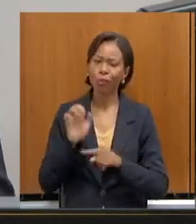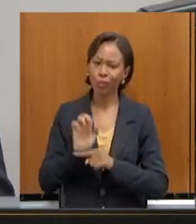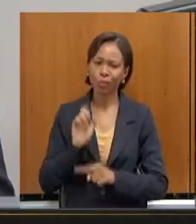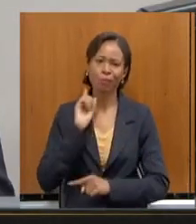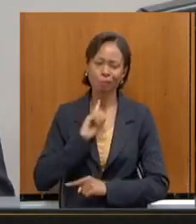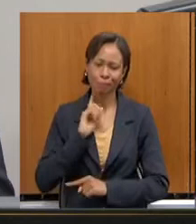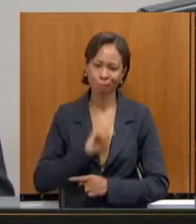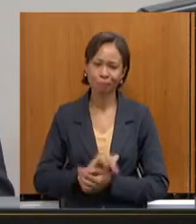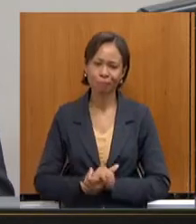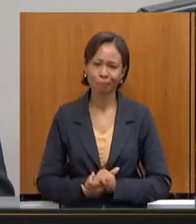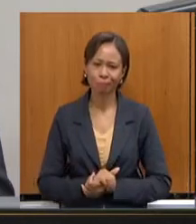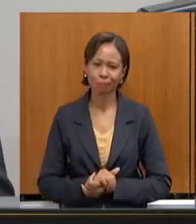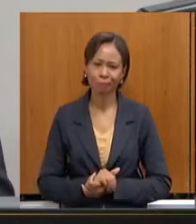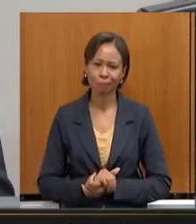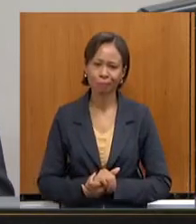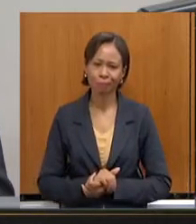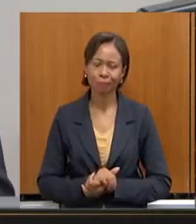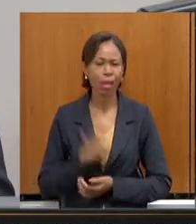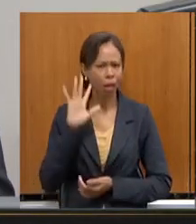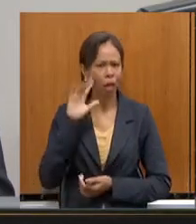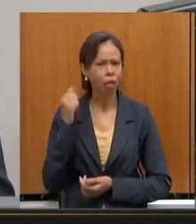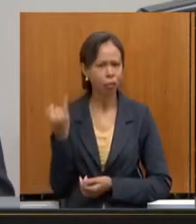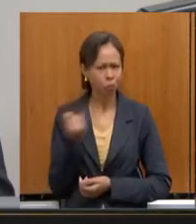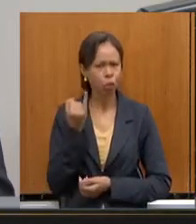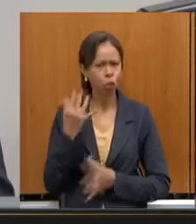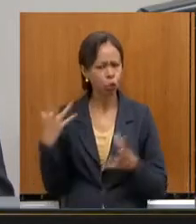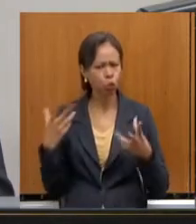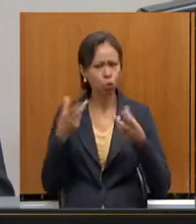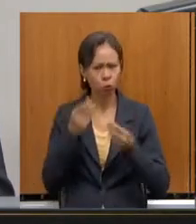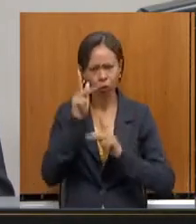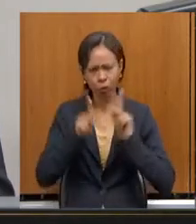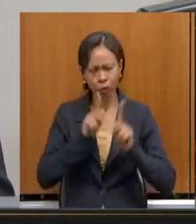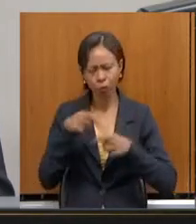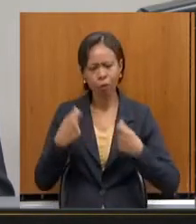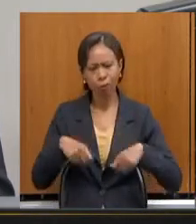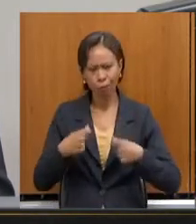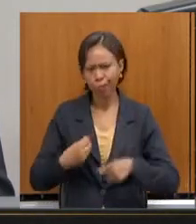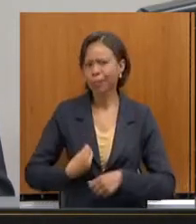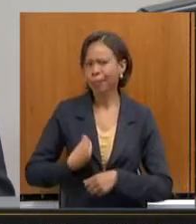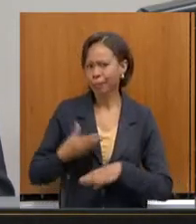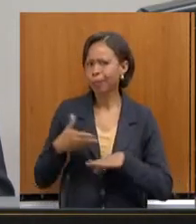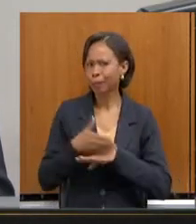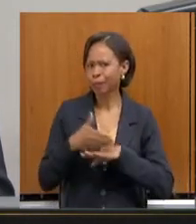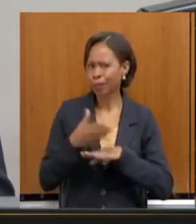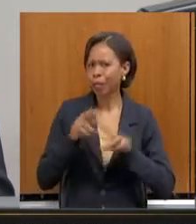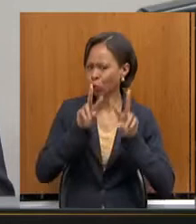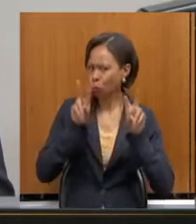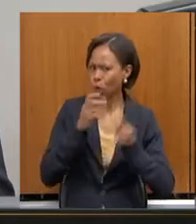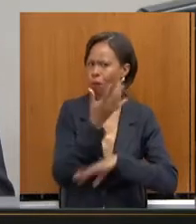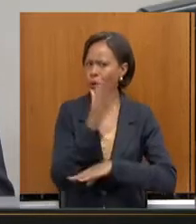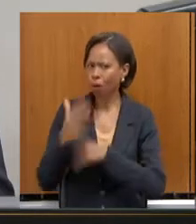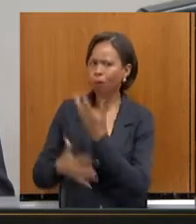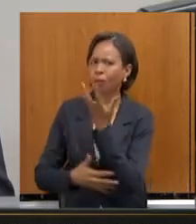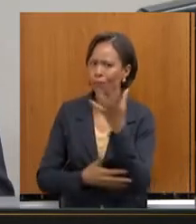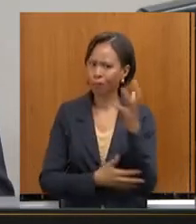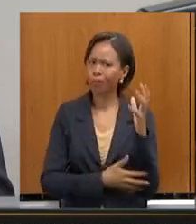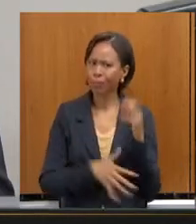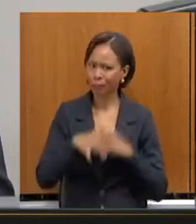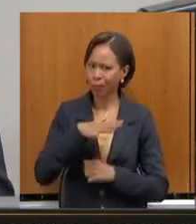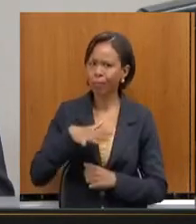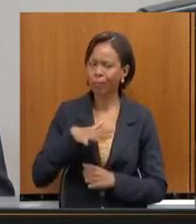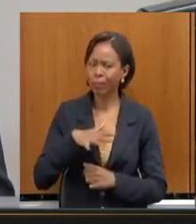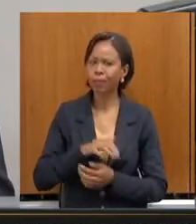e eu considero absolutamente necessária a participação de todos Nas questões ambientais EA muito satisfatório